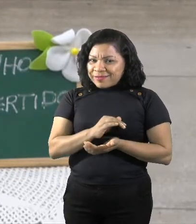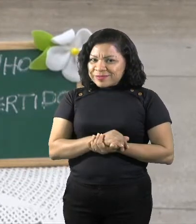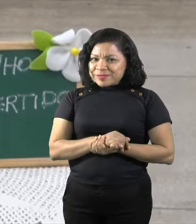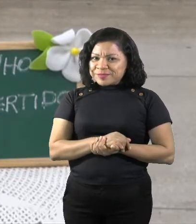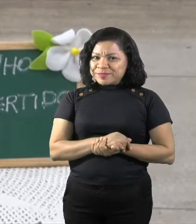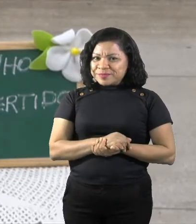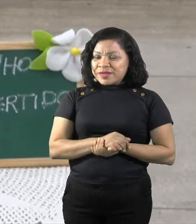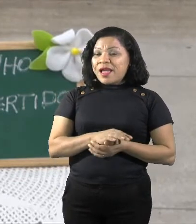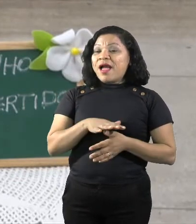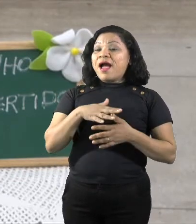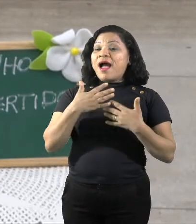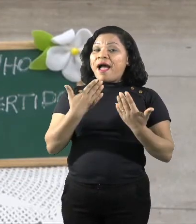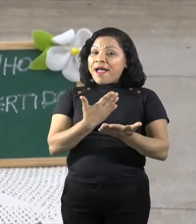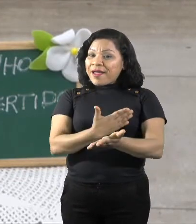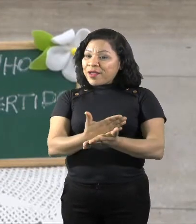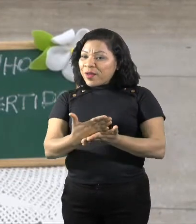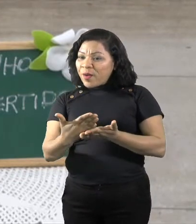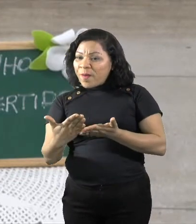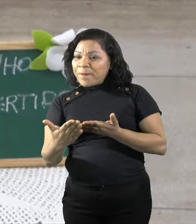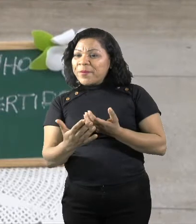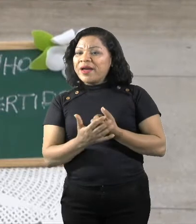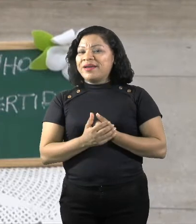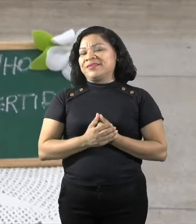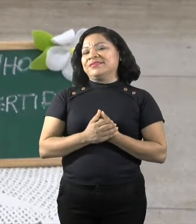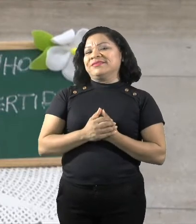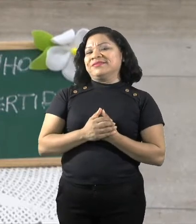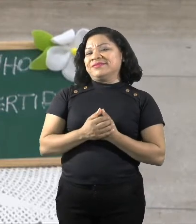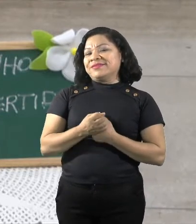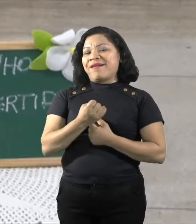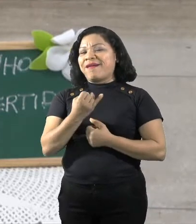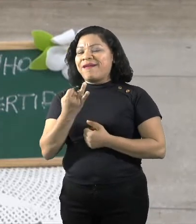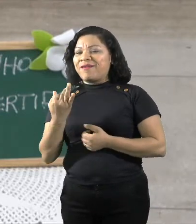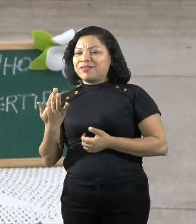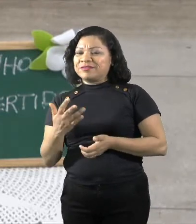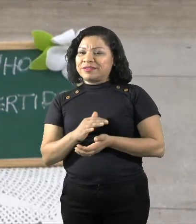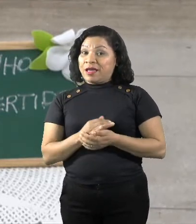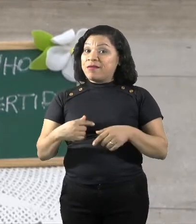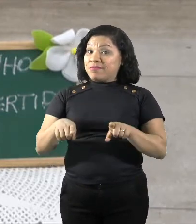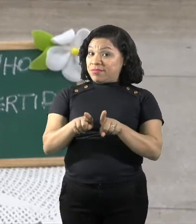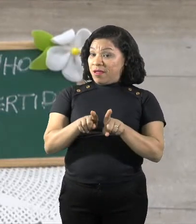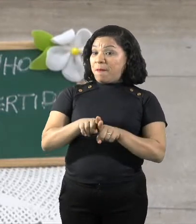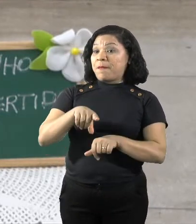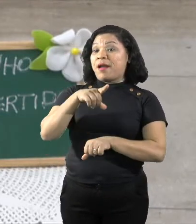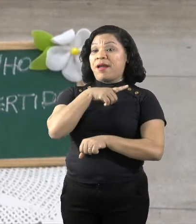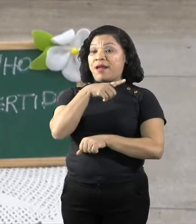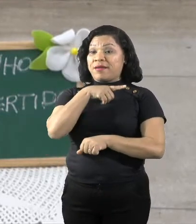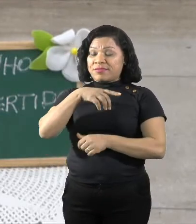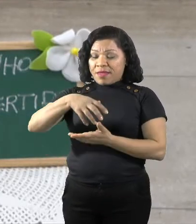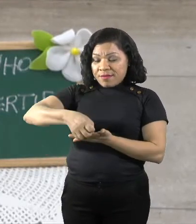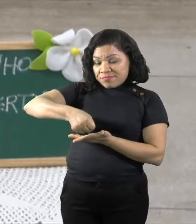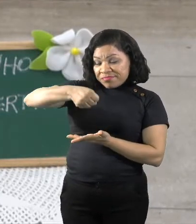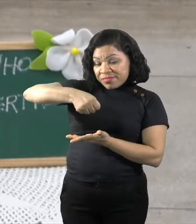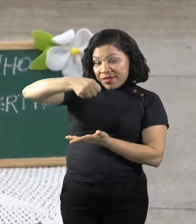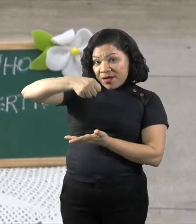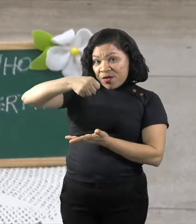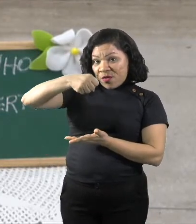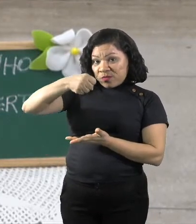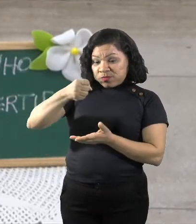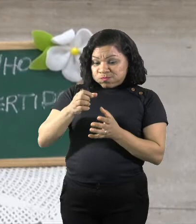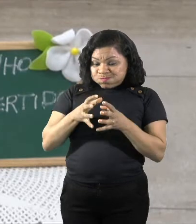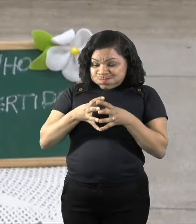bebê. Olha, nós também temos as sacolinhas cheias de água. Ela faz